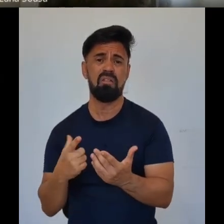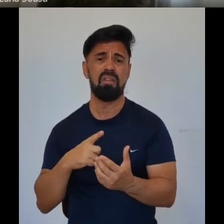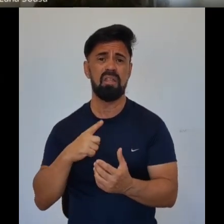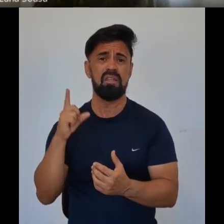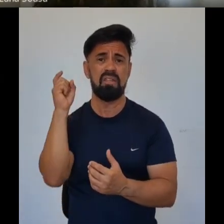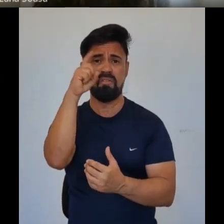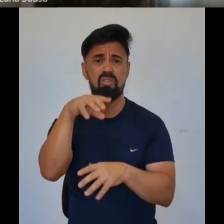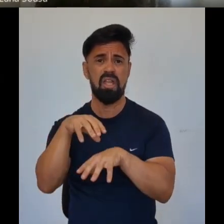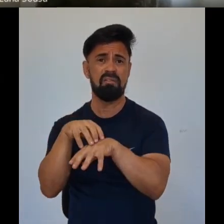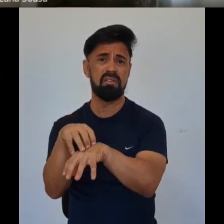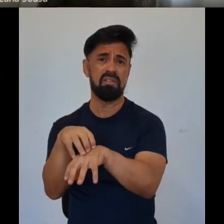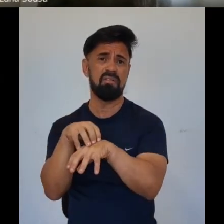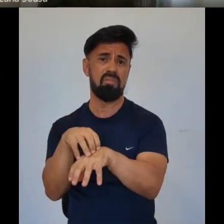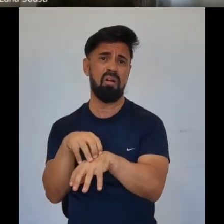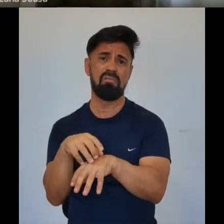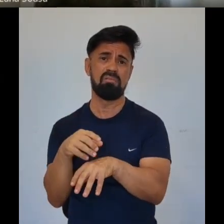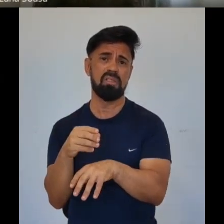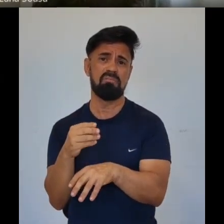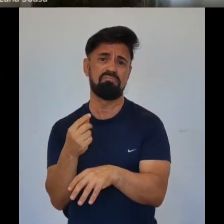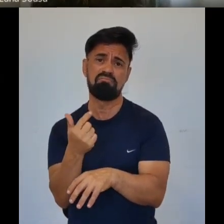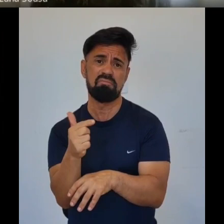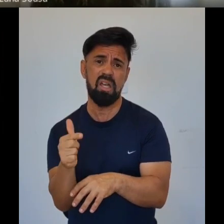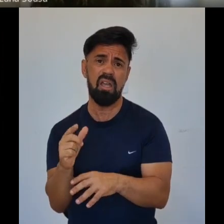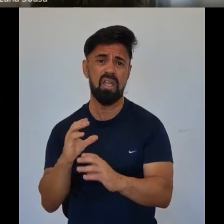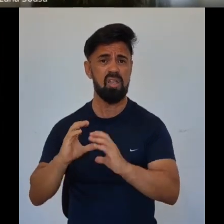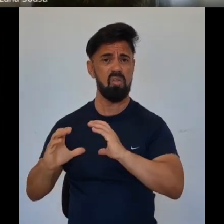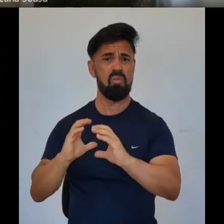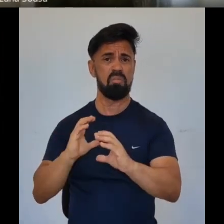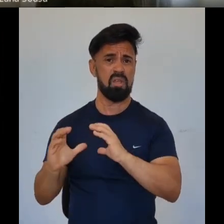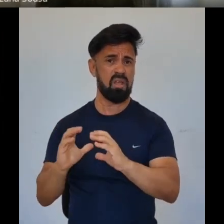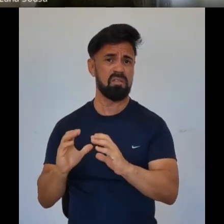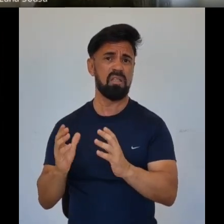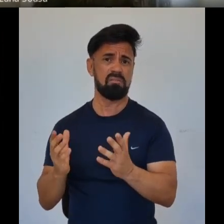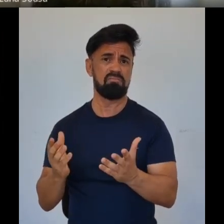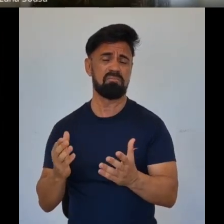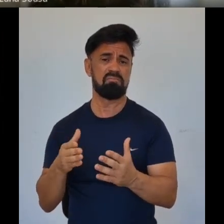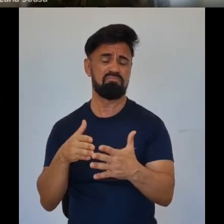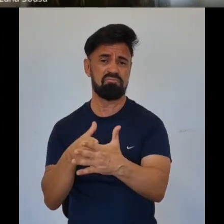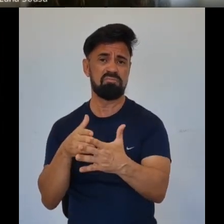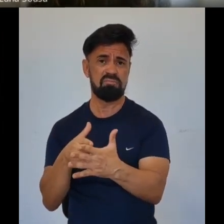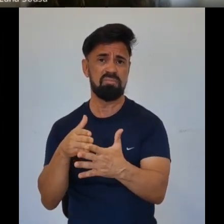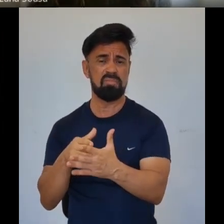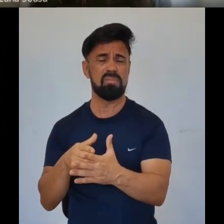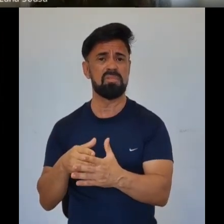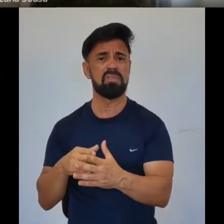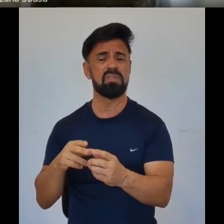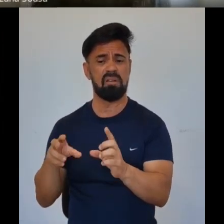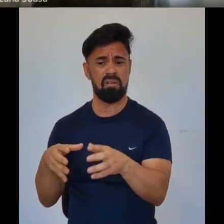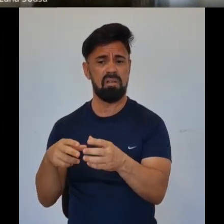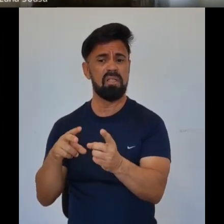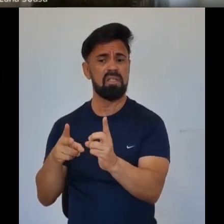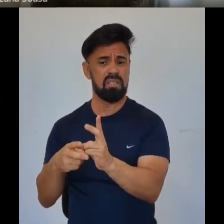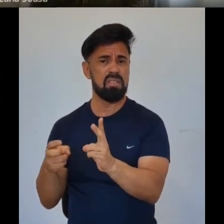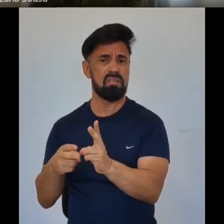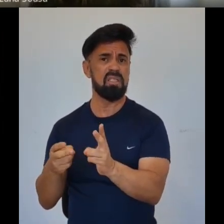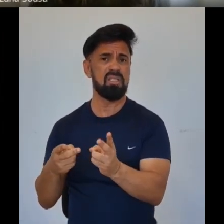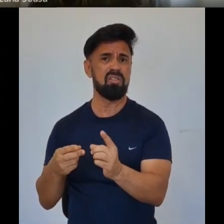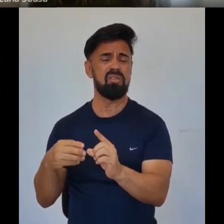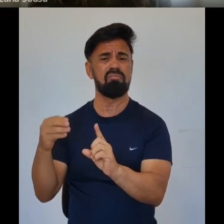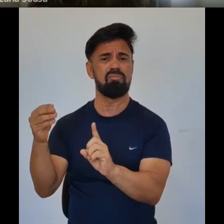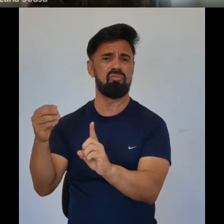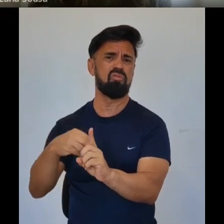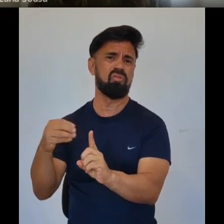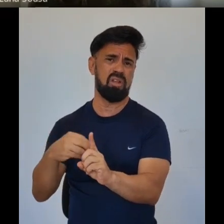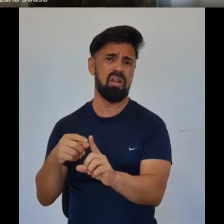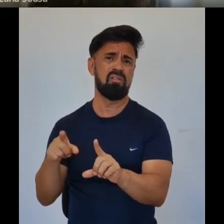uma criança indígena, numa aldeia que tem um certo isolamento social, já tem uma dificuldade de transporte, uma dificuldade de